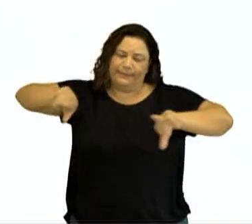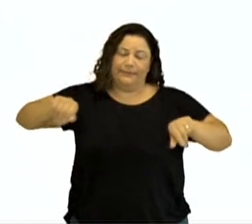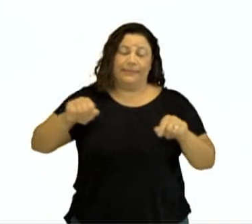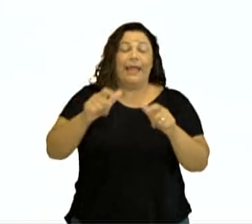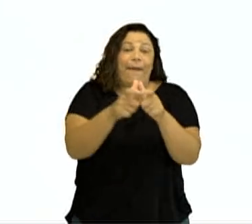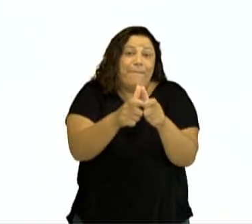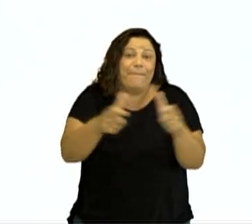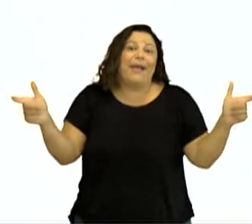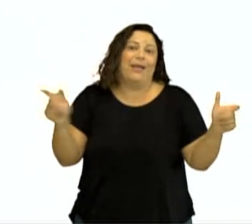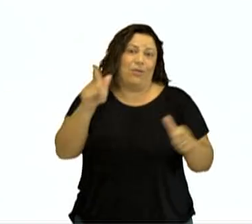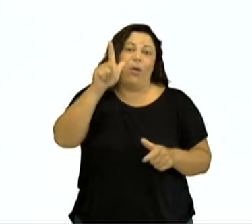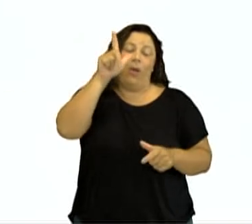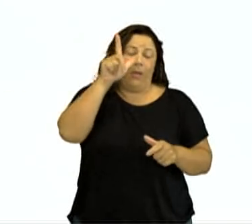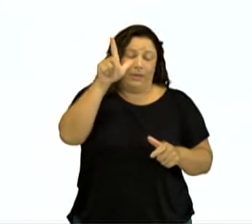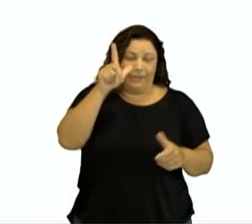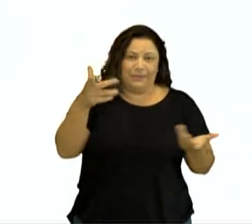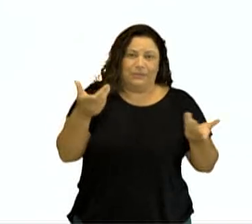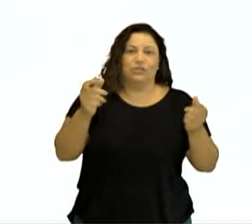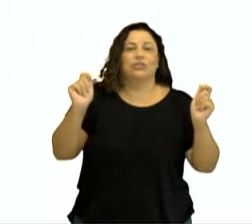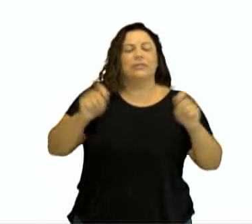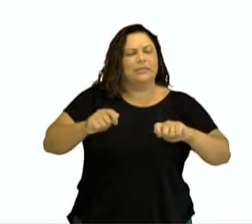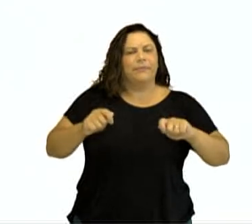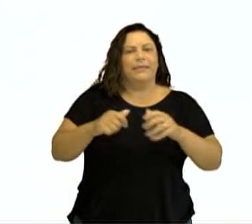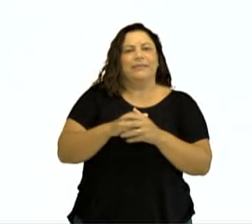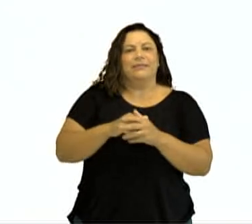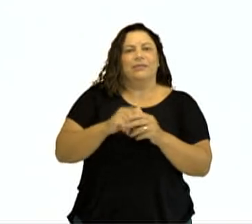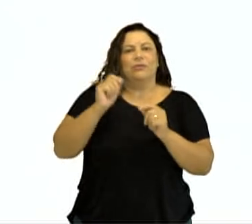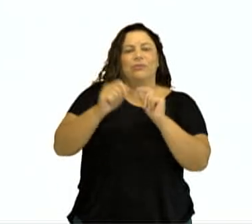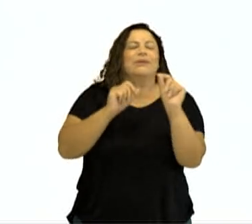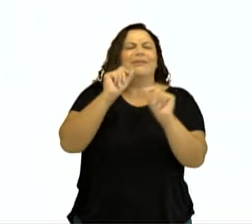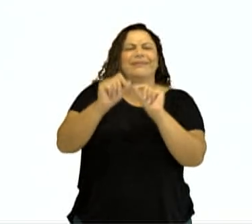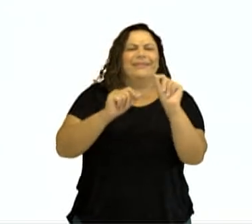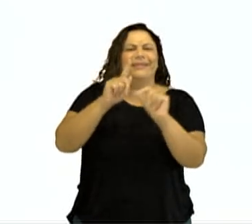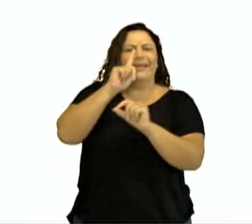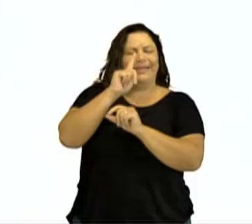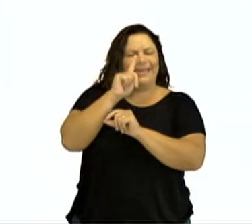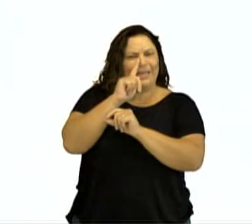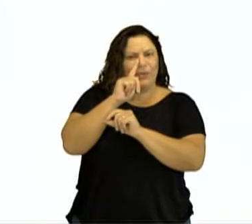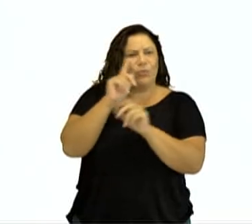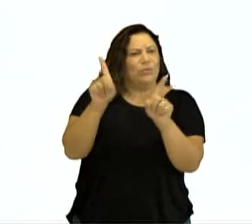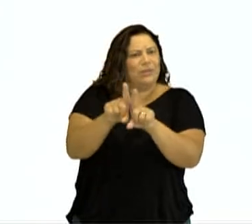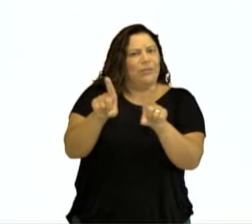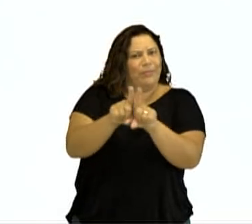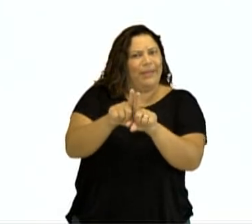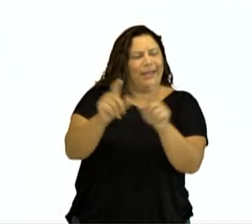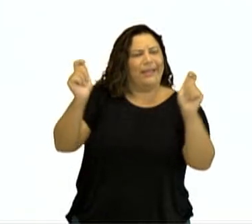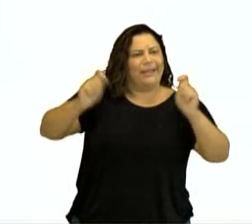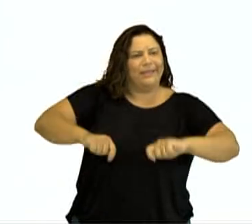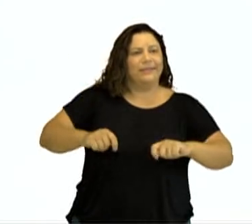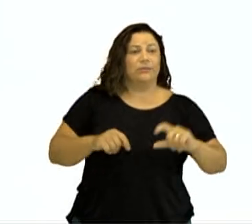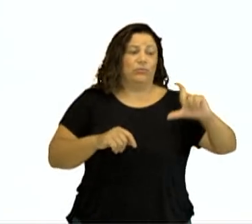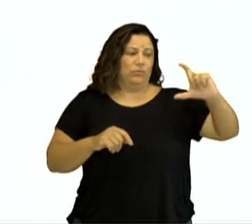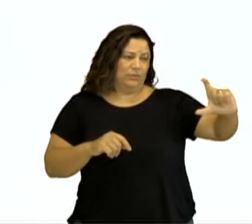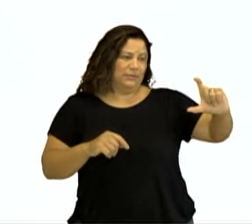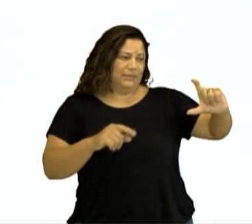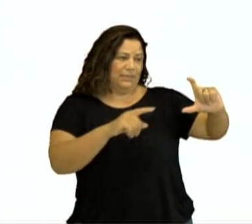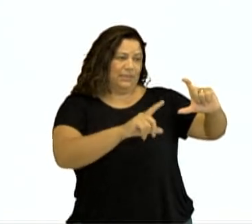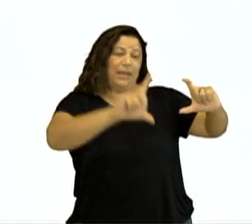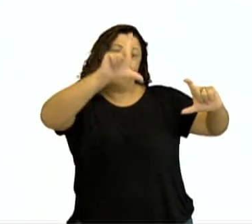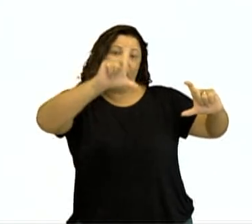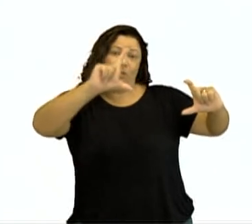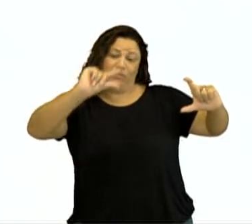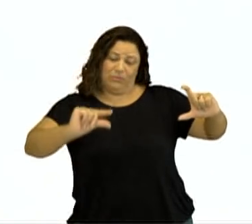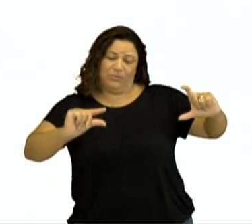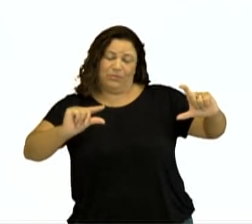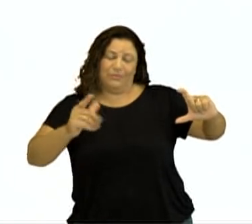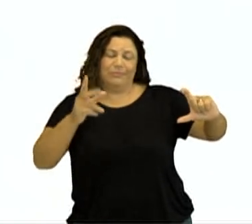latim, o grego também, como eu falei. É formado por uma letra maiúscula ou por duas letras, uma maiúscula seguida de uma minúscula. Não